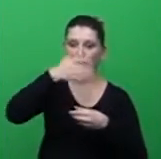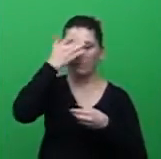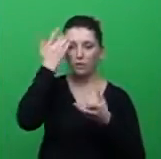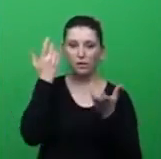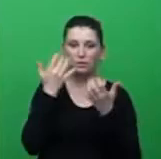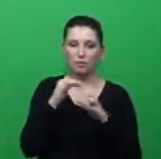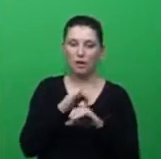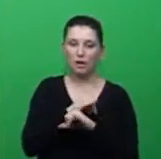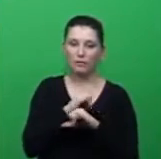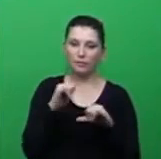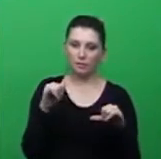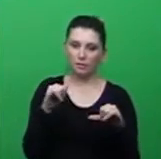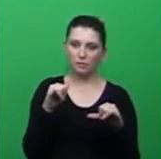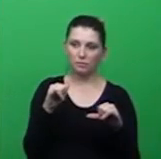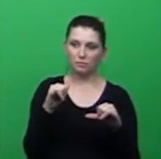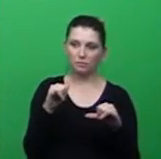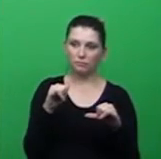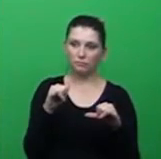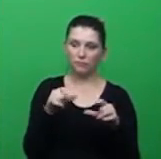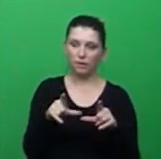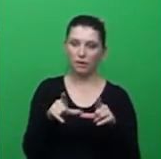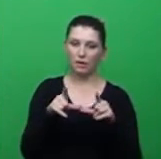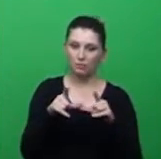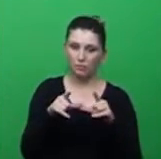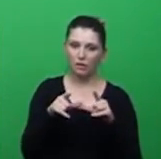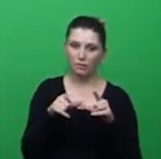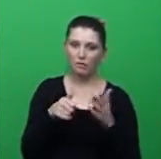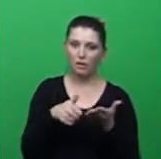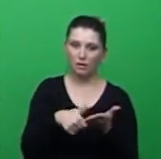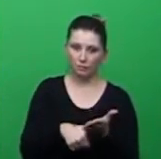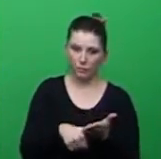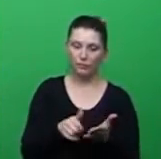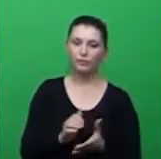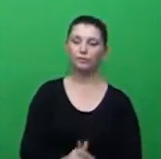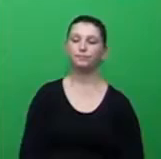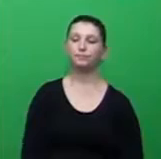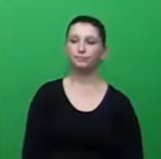se manifestem. Requerimento aprovado por unanimidade.